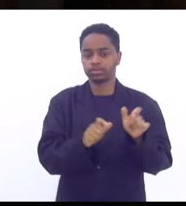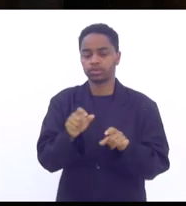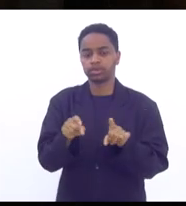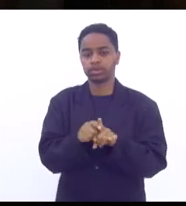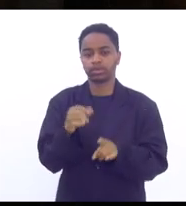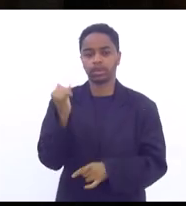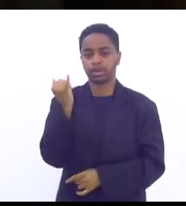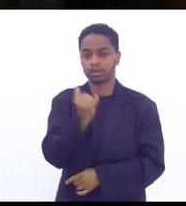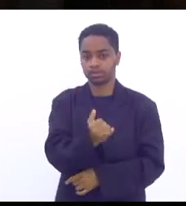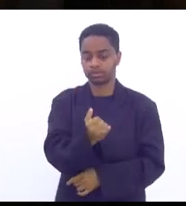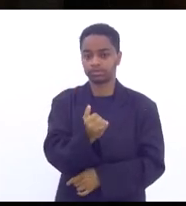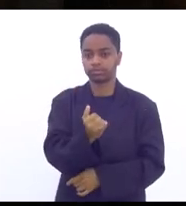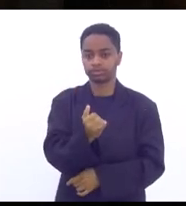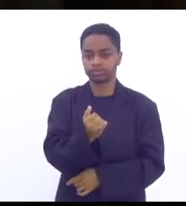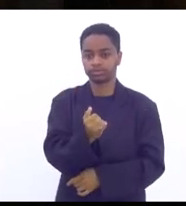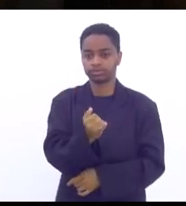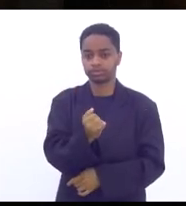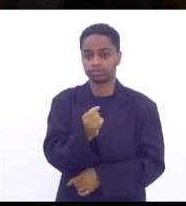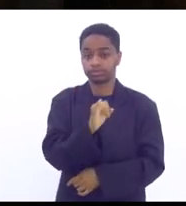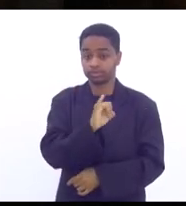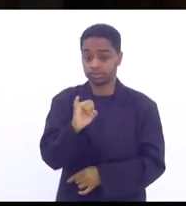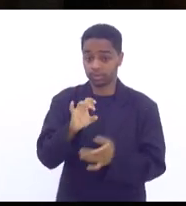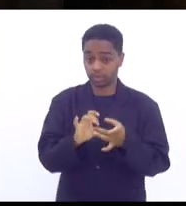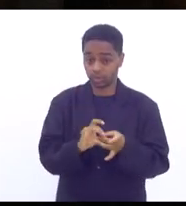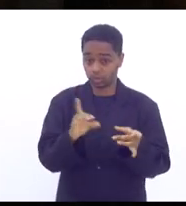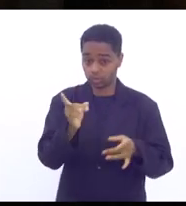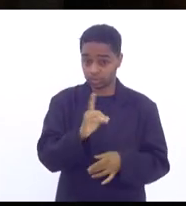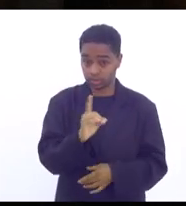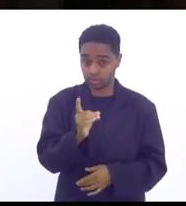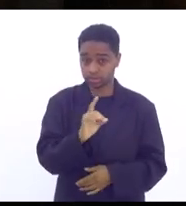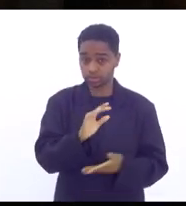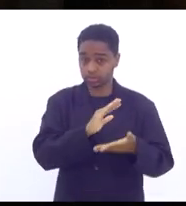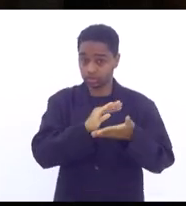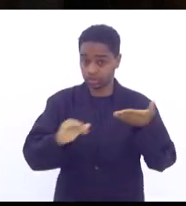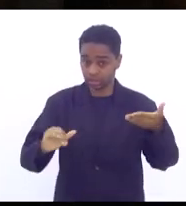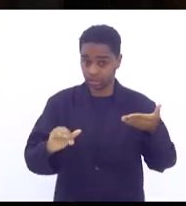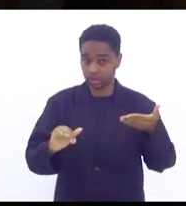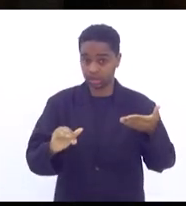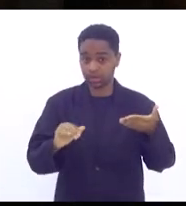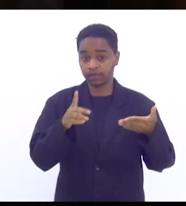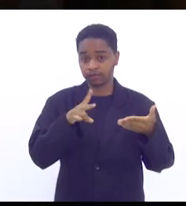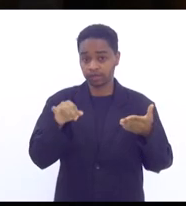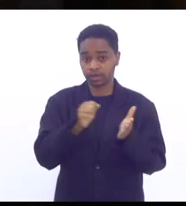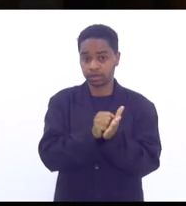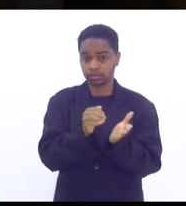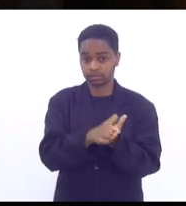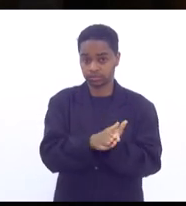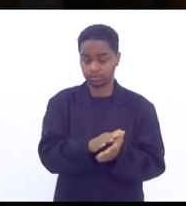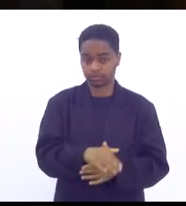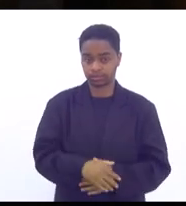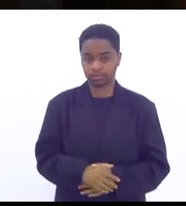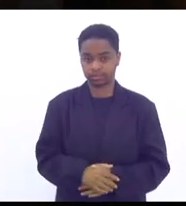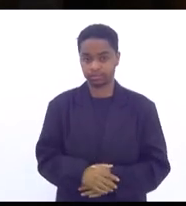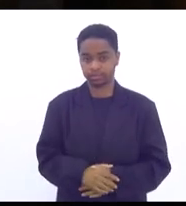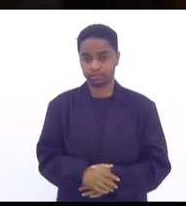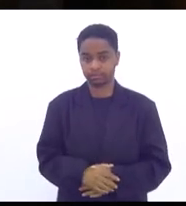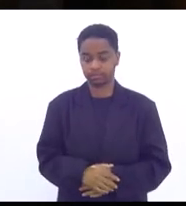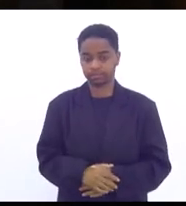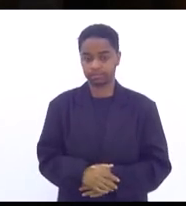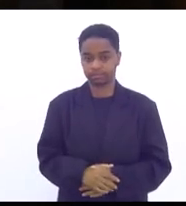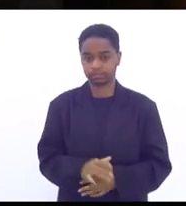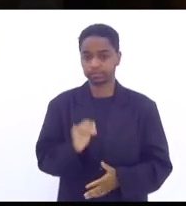dizendo, inclusive, que se não deixarem tirar o hidrômetro, serão multados. É de